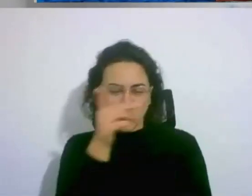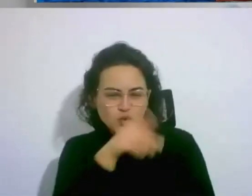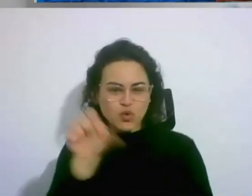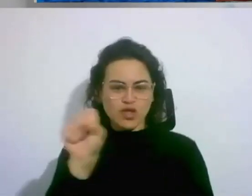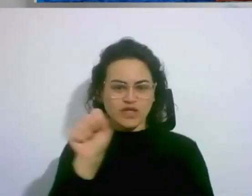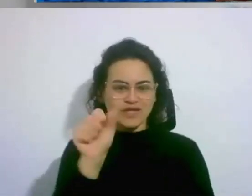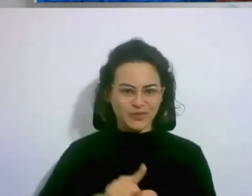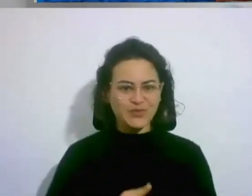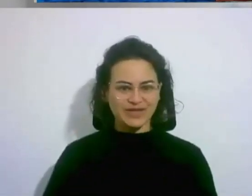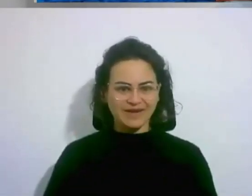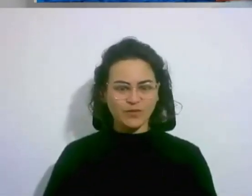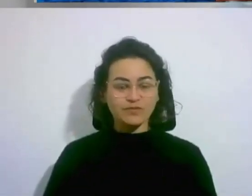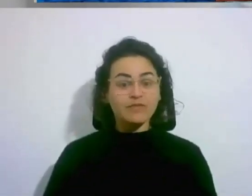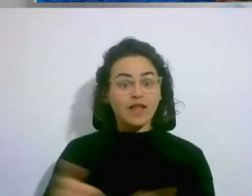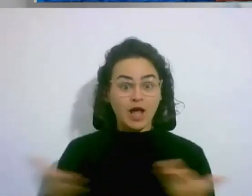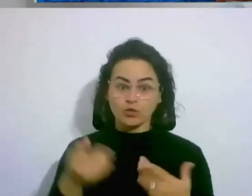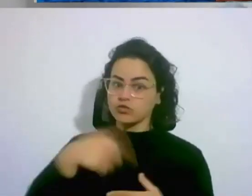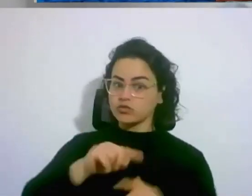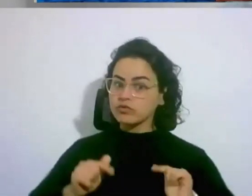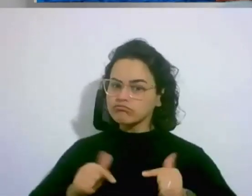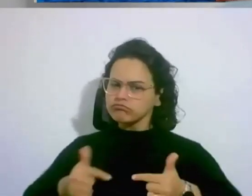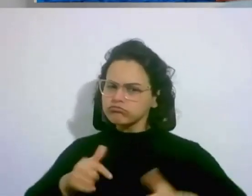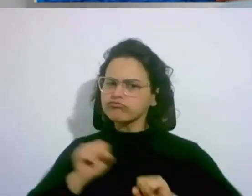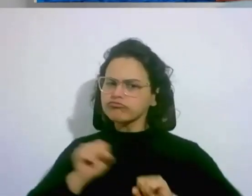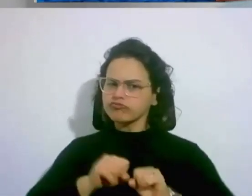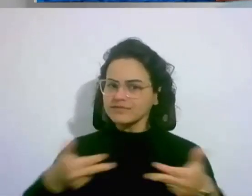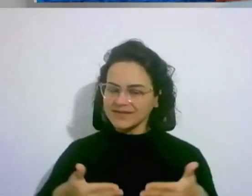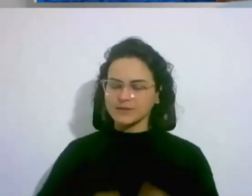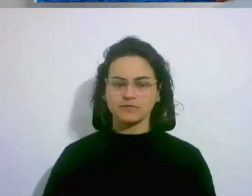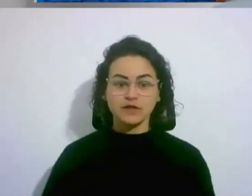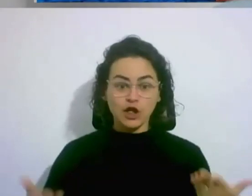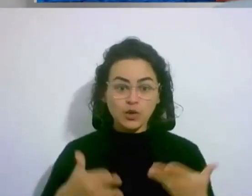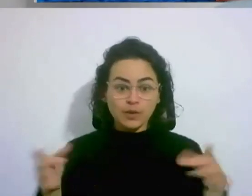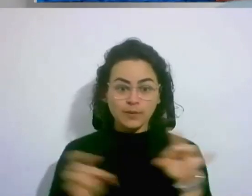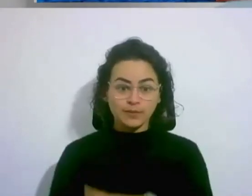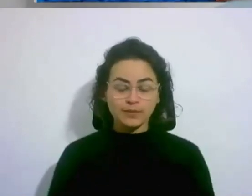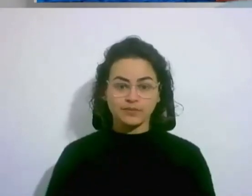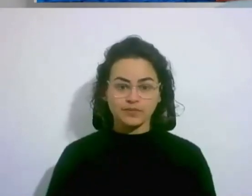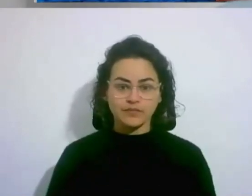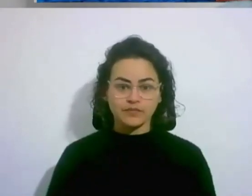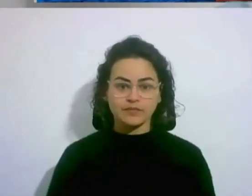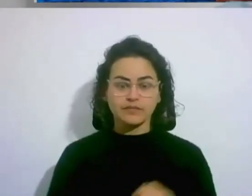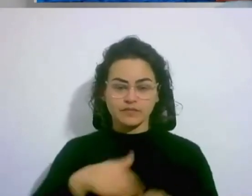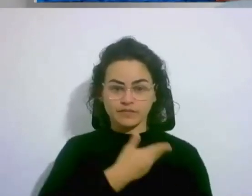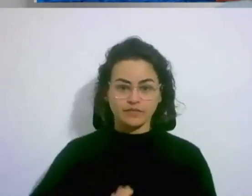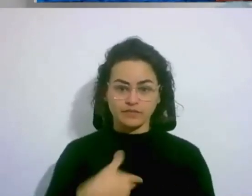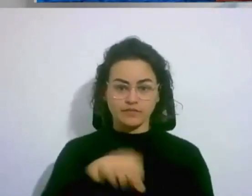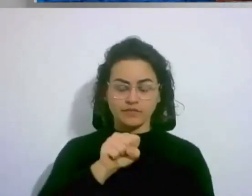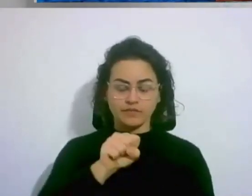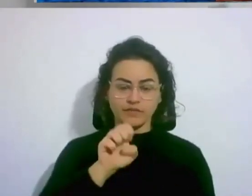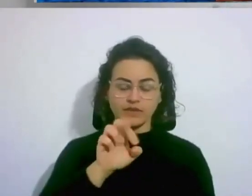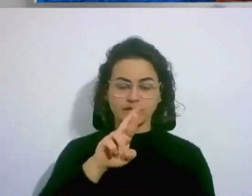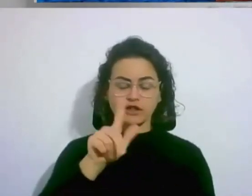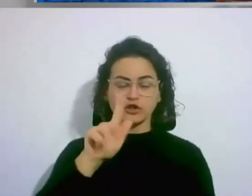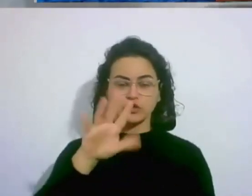colocarmos isso em prática. E para o encerramento desse nosso seminário, o nosso governador Sérgio Bazejo e a sua